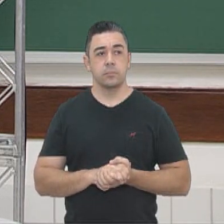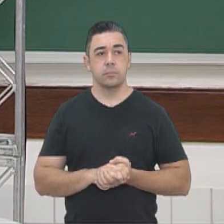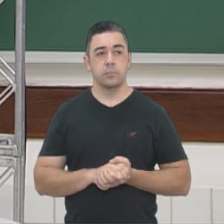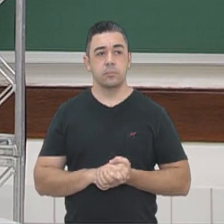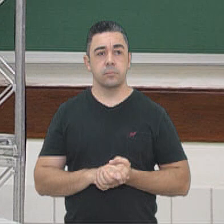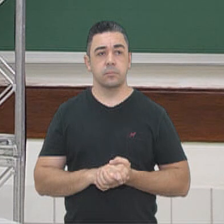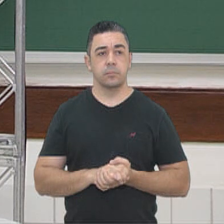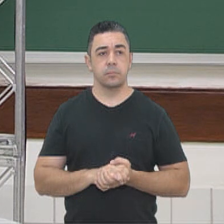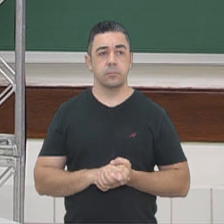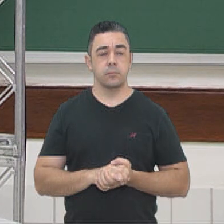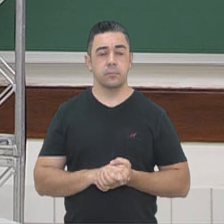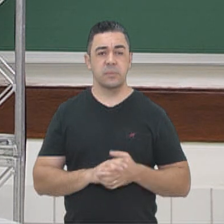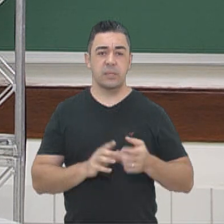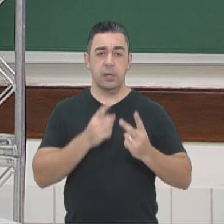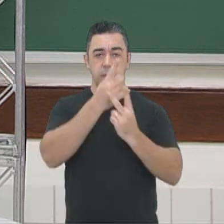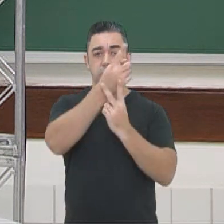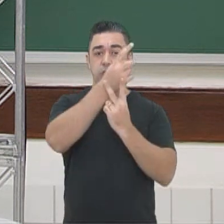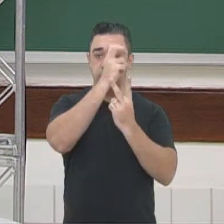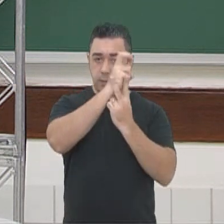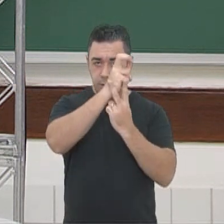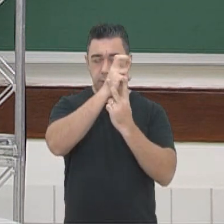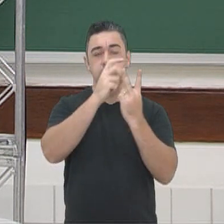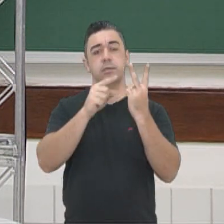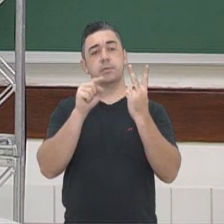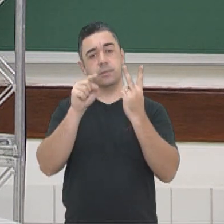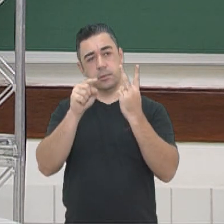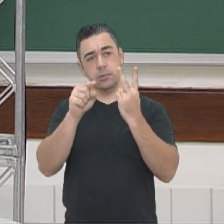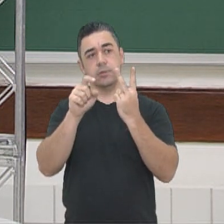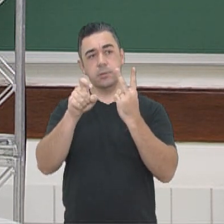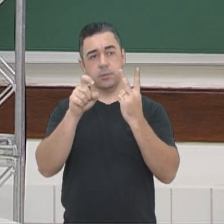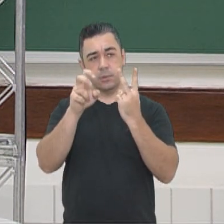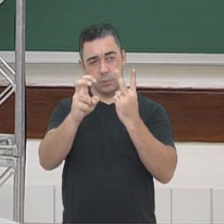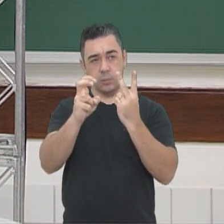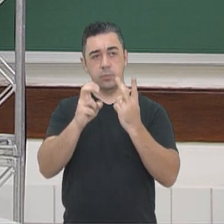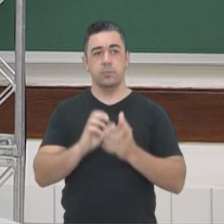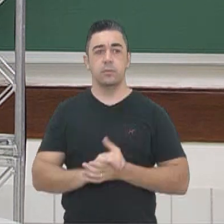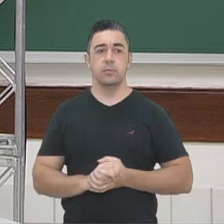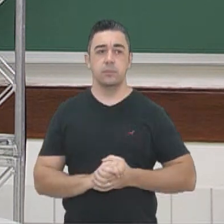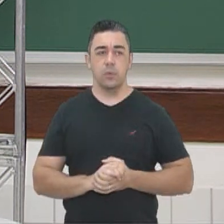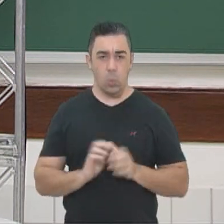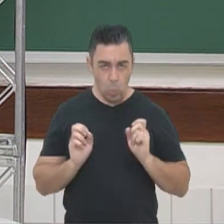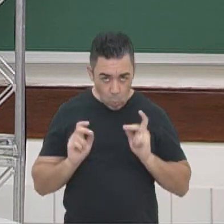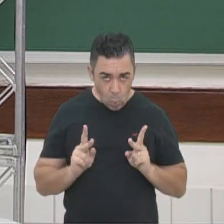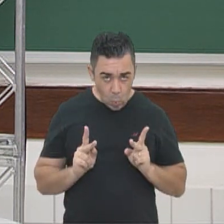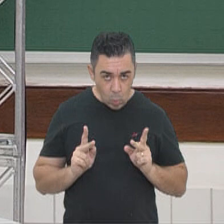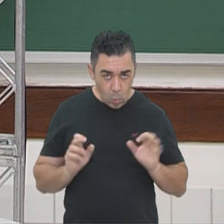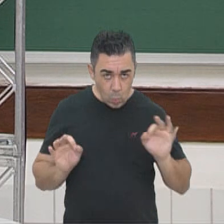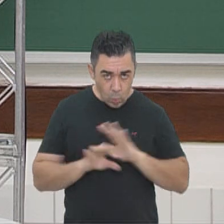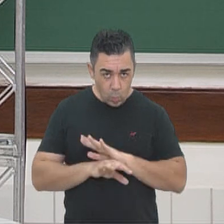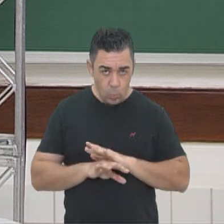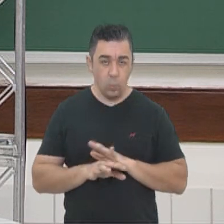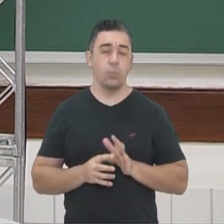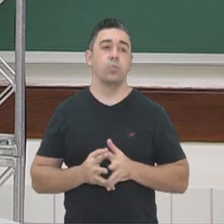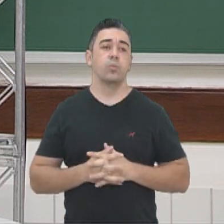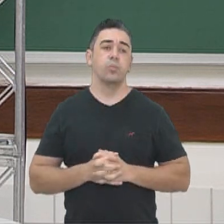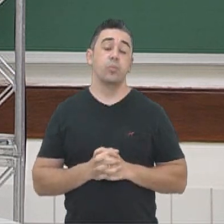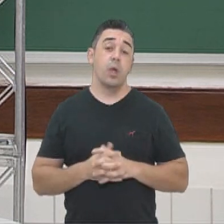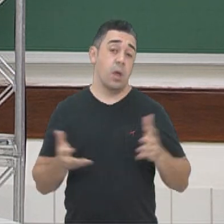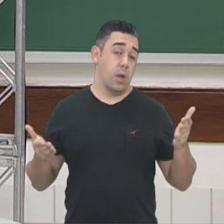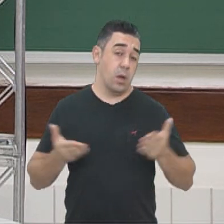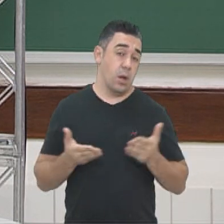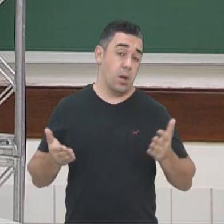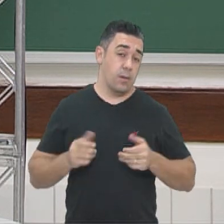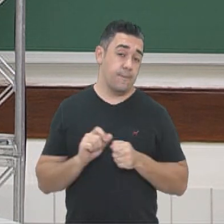é igual a raiz de índice 15 de 5. Ok? Olha só, o que